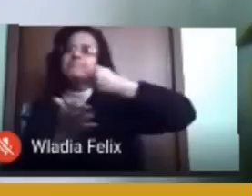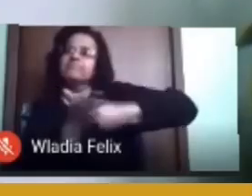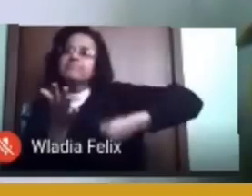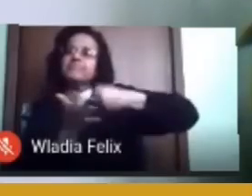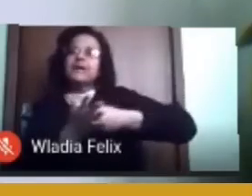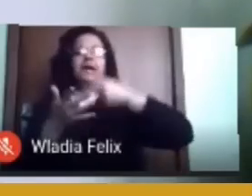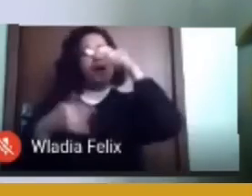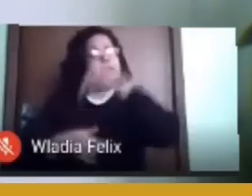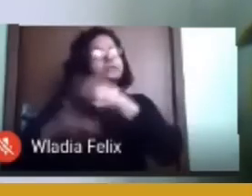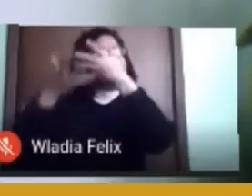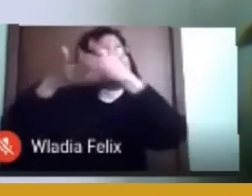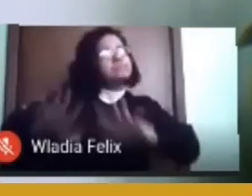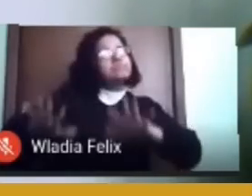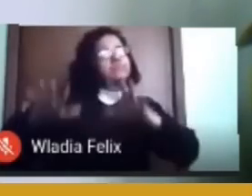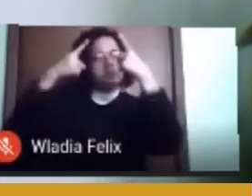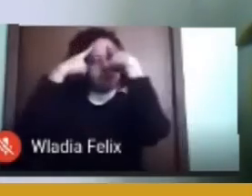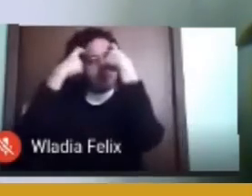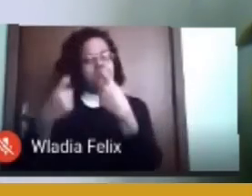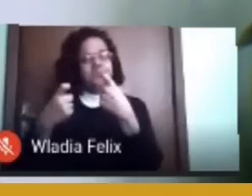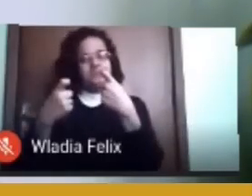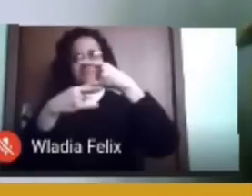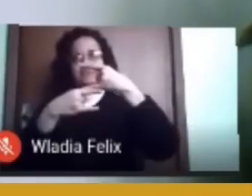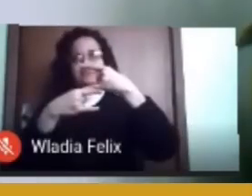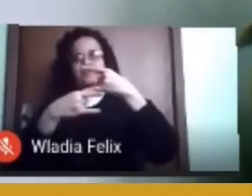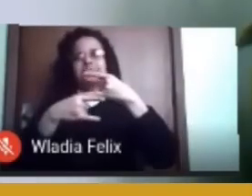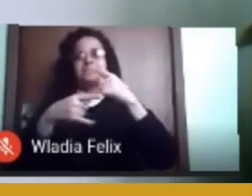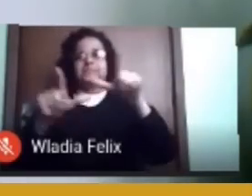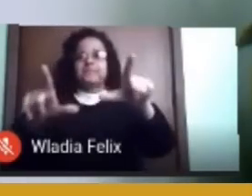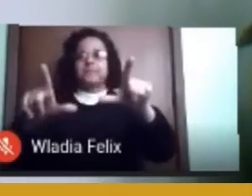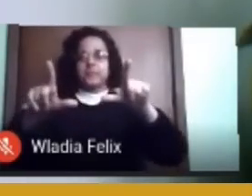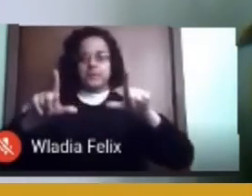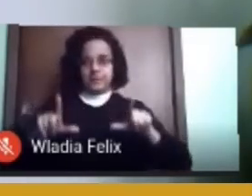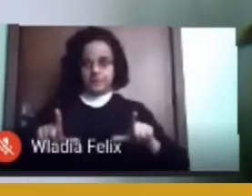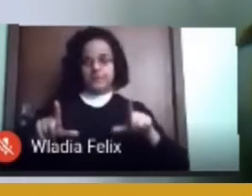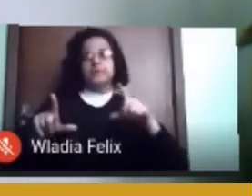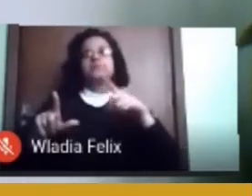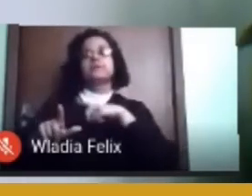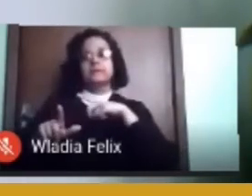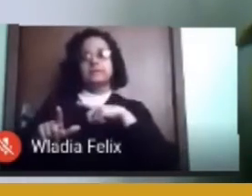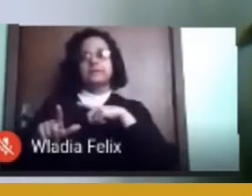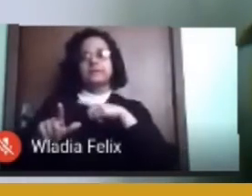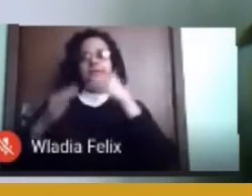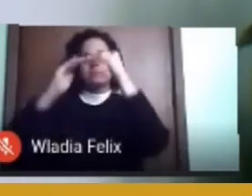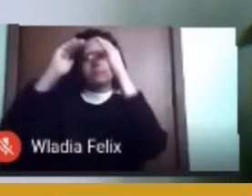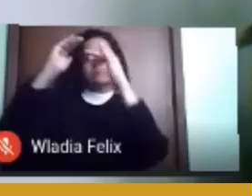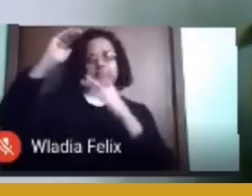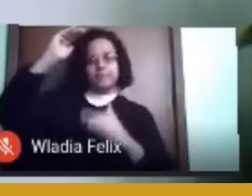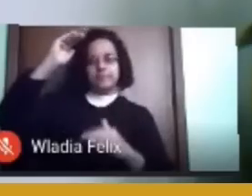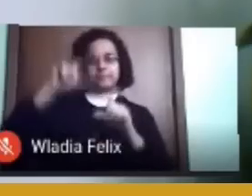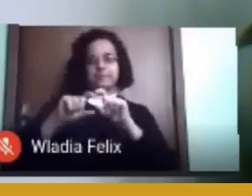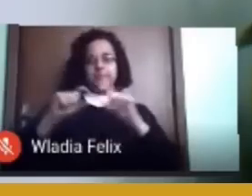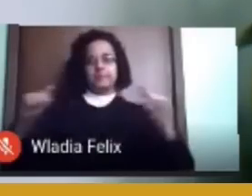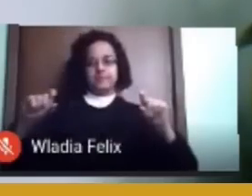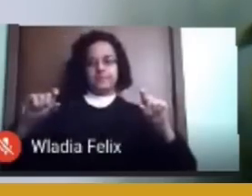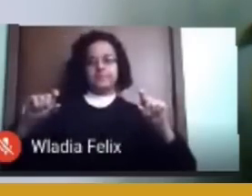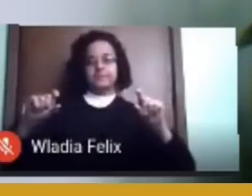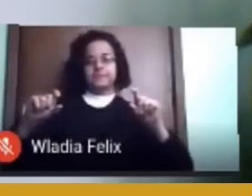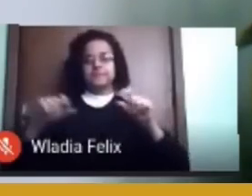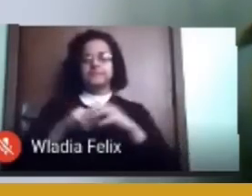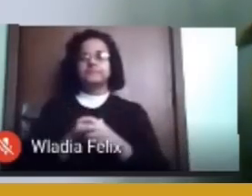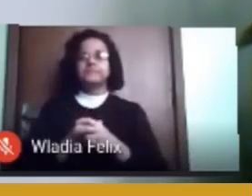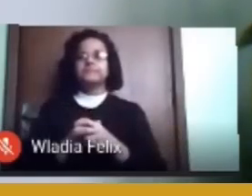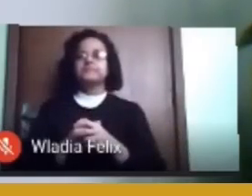minha gratidão, um grande abraço, e que a gente tenha uma hashtag aí que fique para nós todos os dias, e